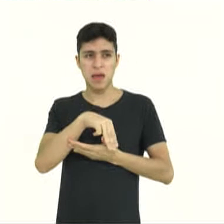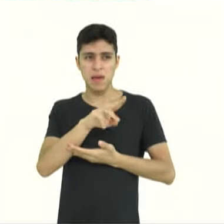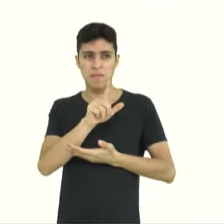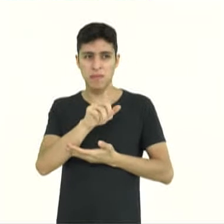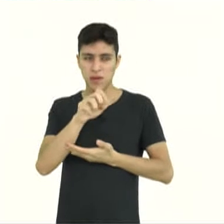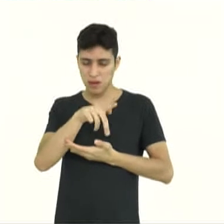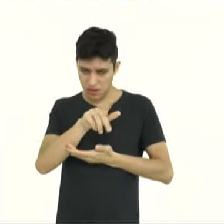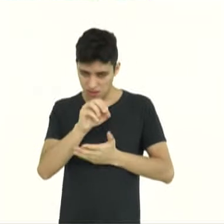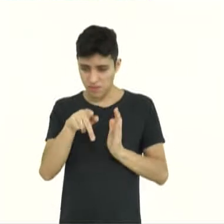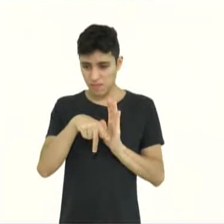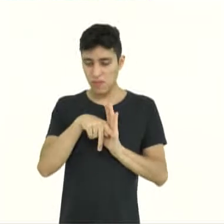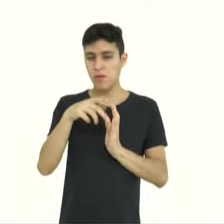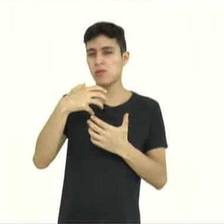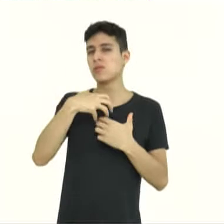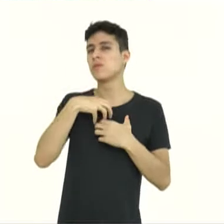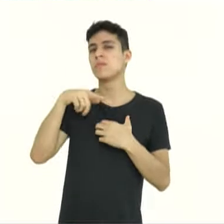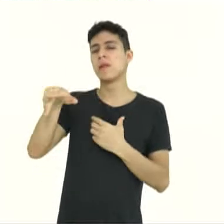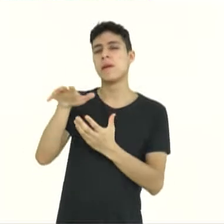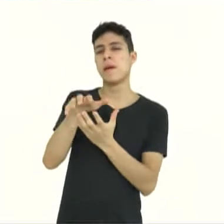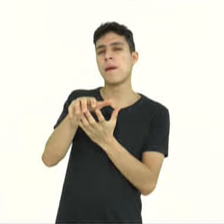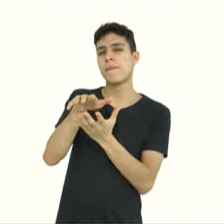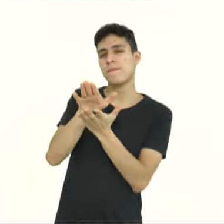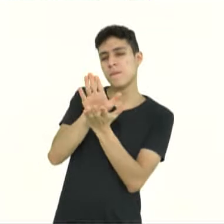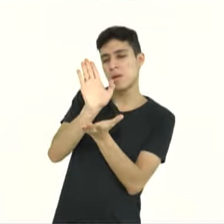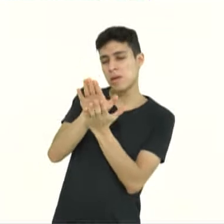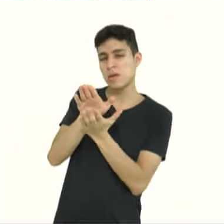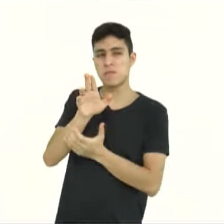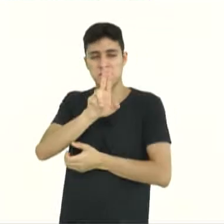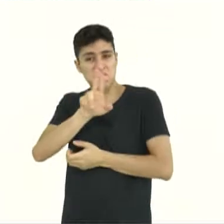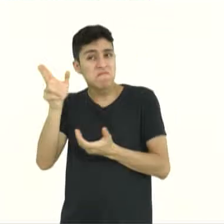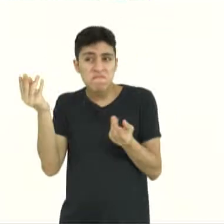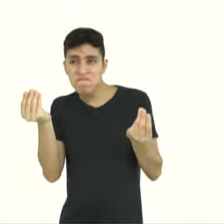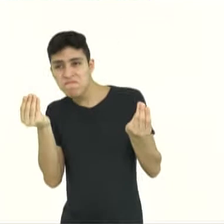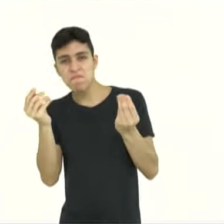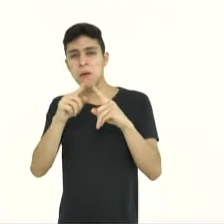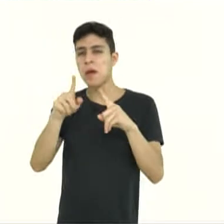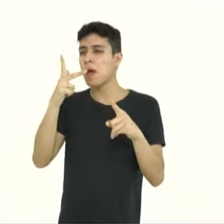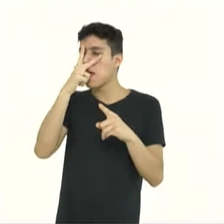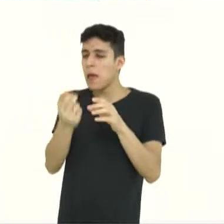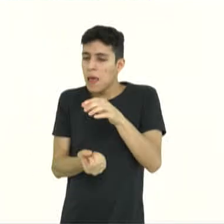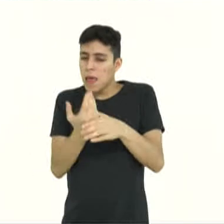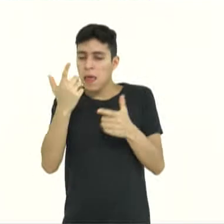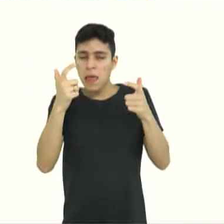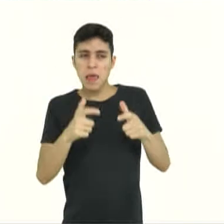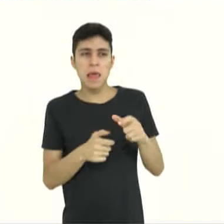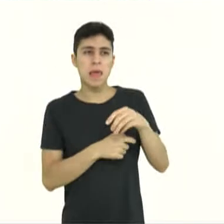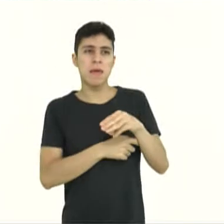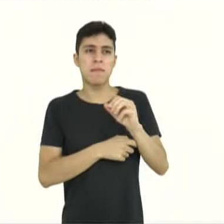fantoche típico do estado de Pernambuco. A origem do nome é controversa, mas acredita que ela se originou da mão